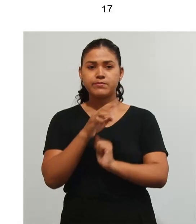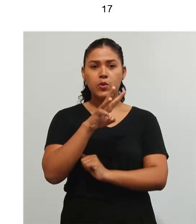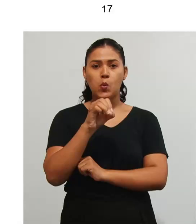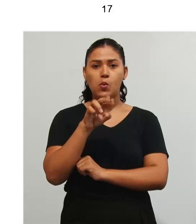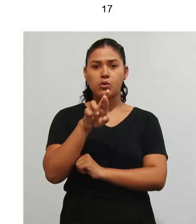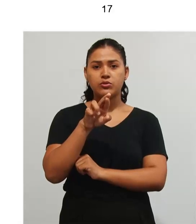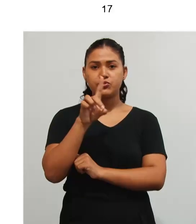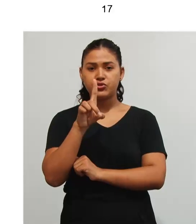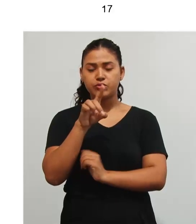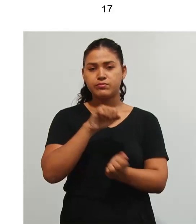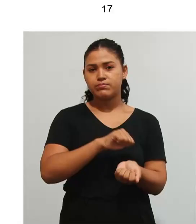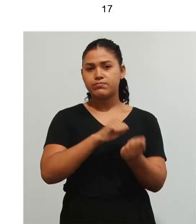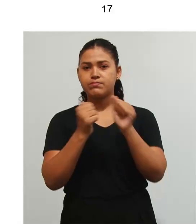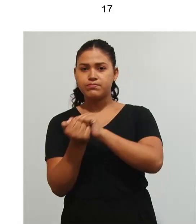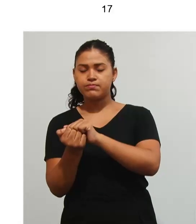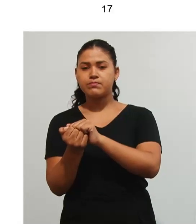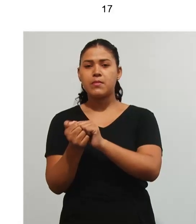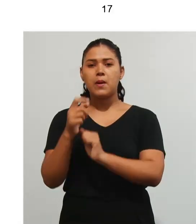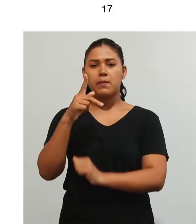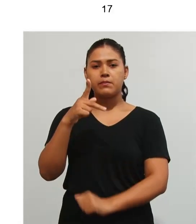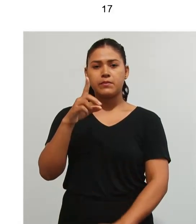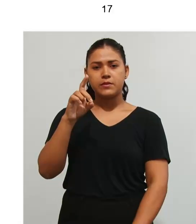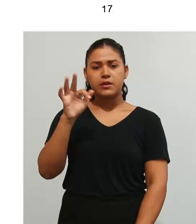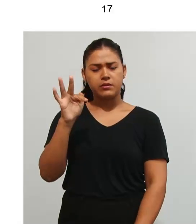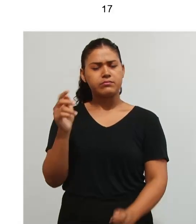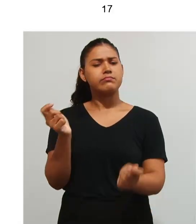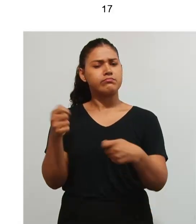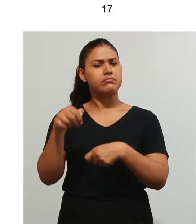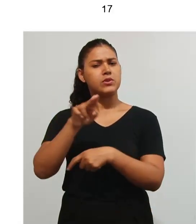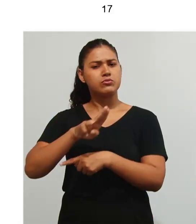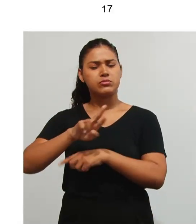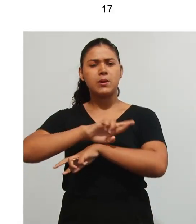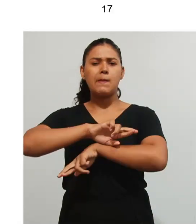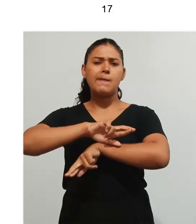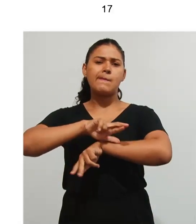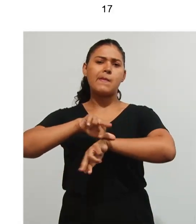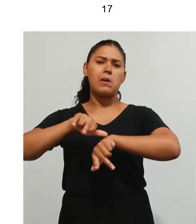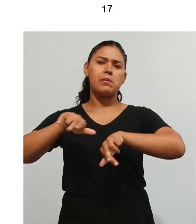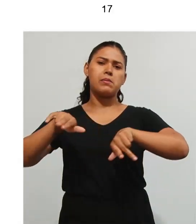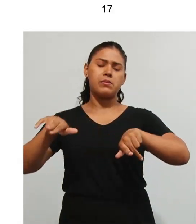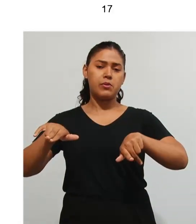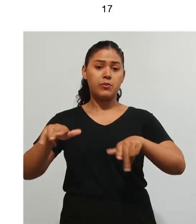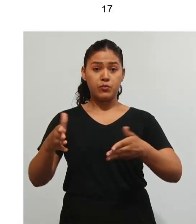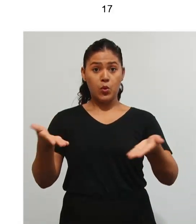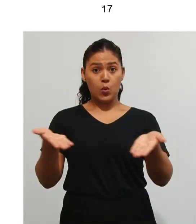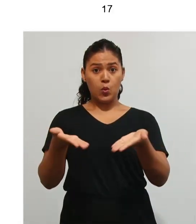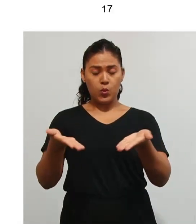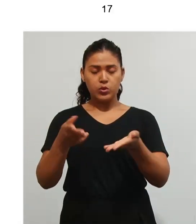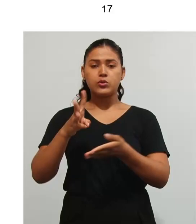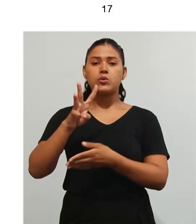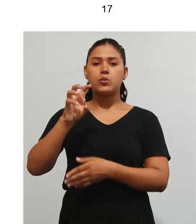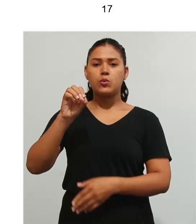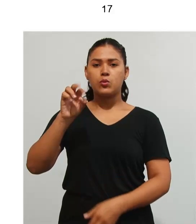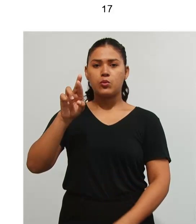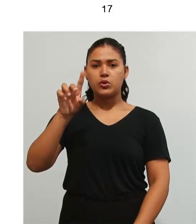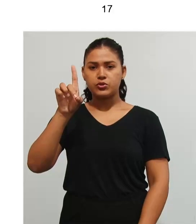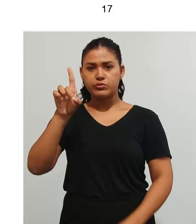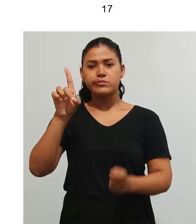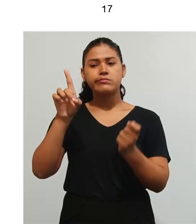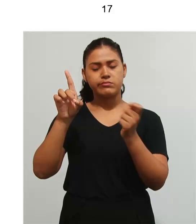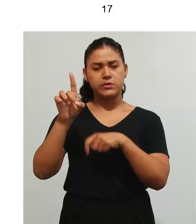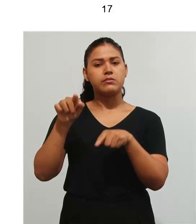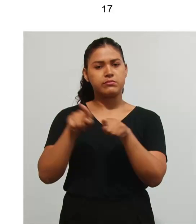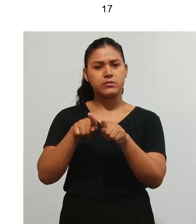para PDF e assim por diante. Embora as versões mais recentes do Word já permitem que você exporte diretamente o